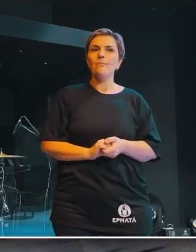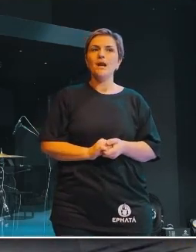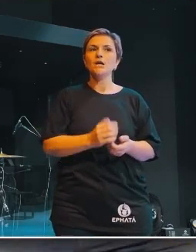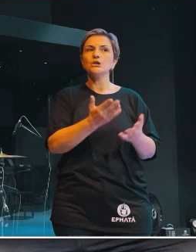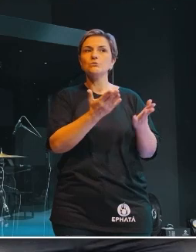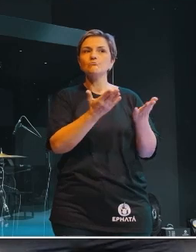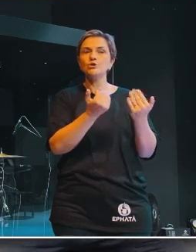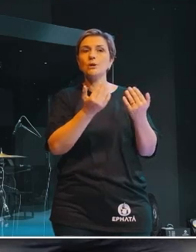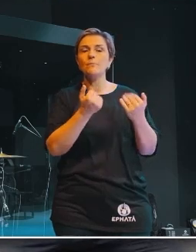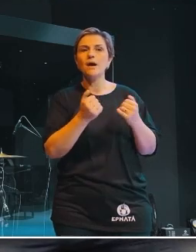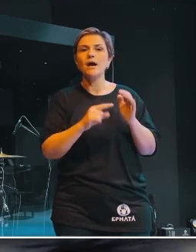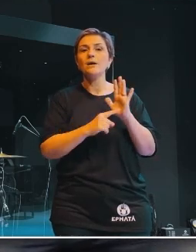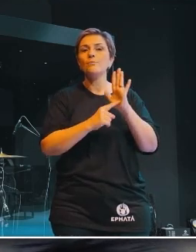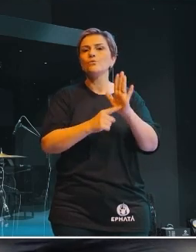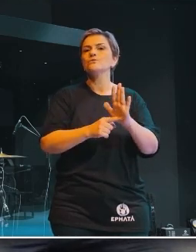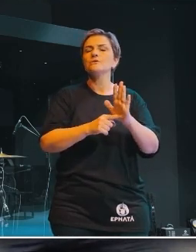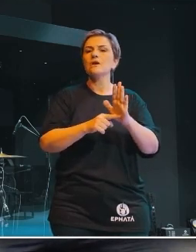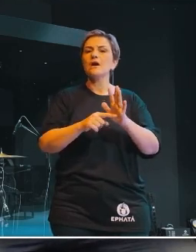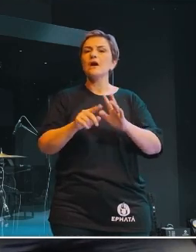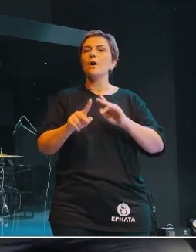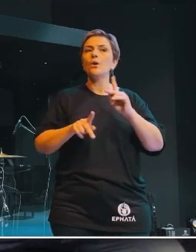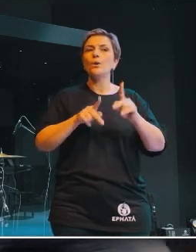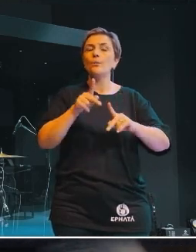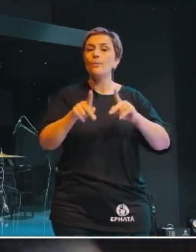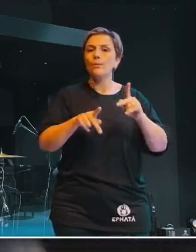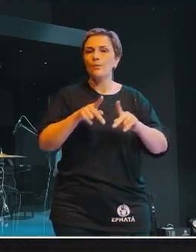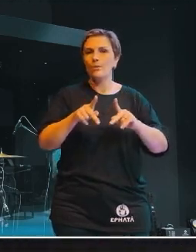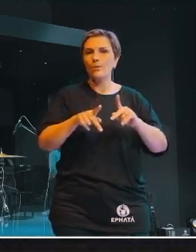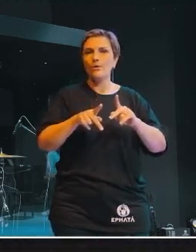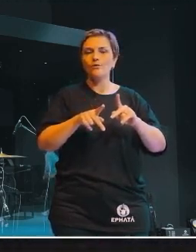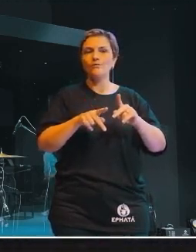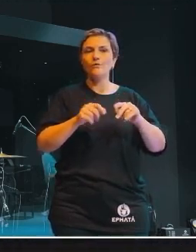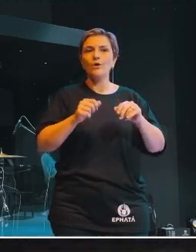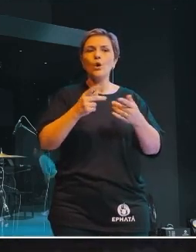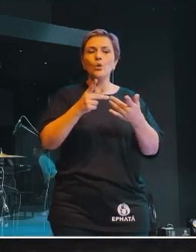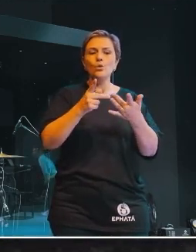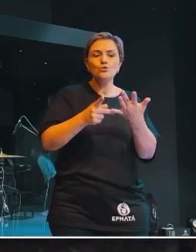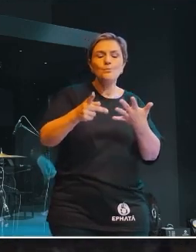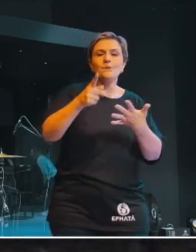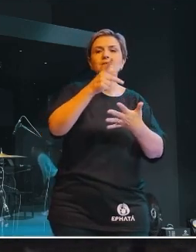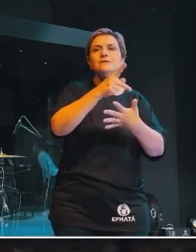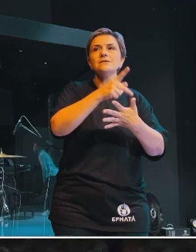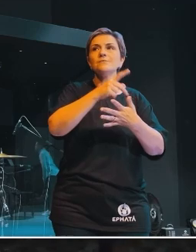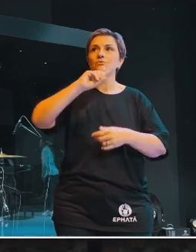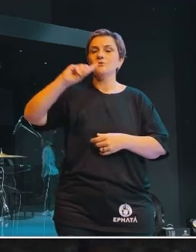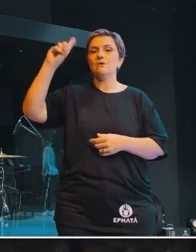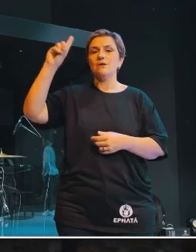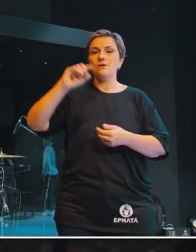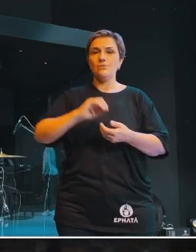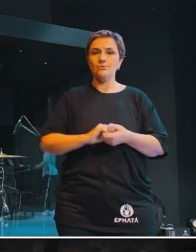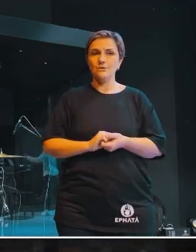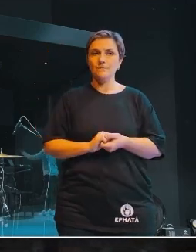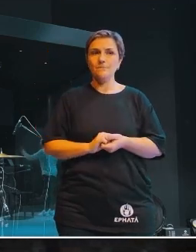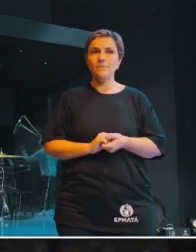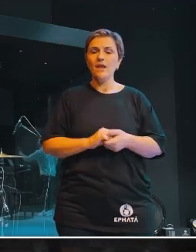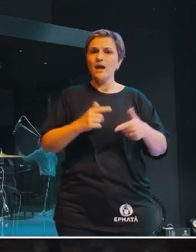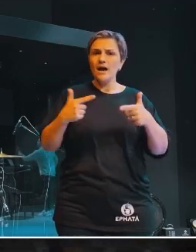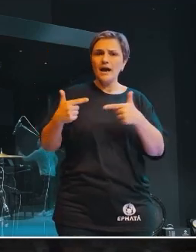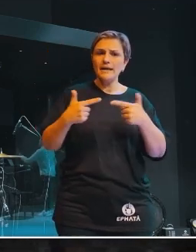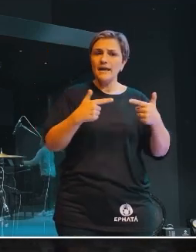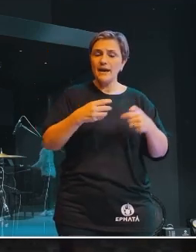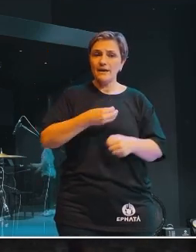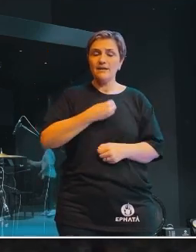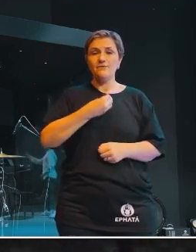para o povo, para narrar para o povo, para ministrar sobre o povo os princípios e os preceitos de Deus. A guerra na